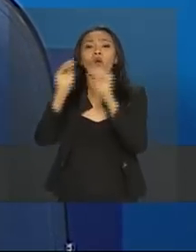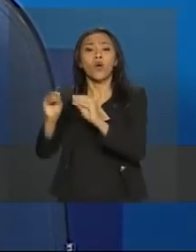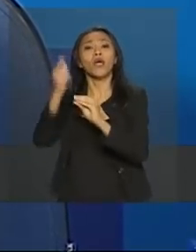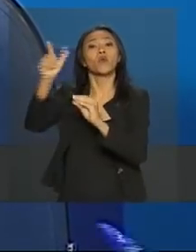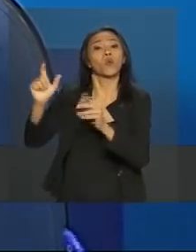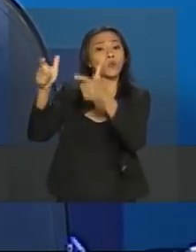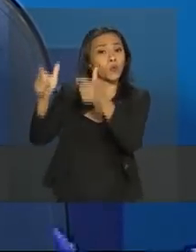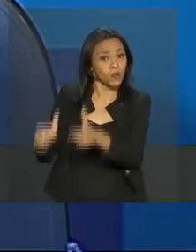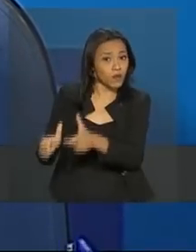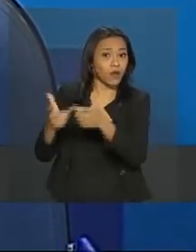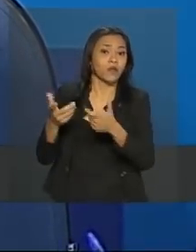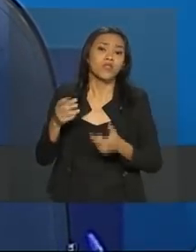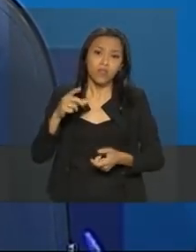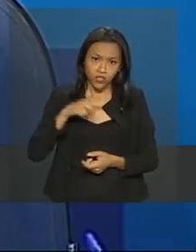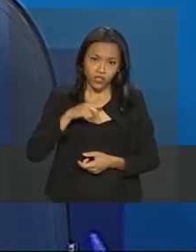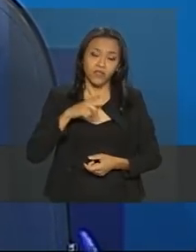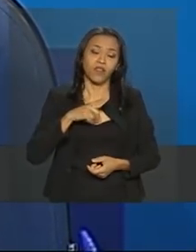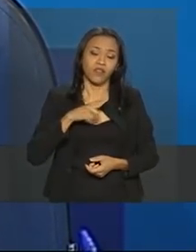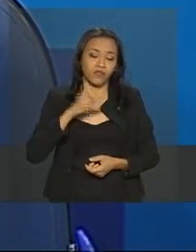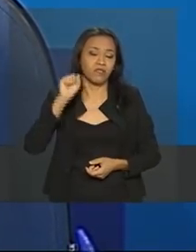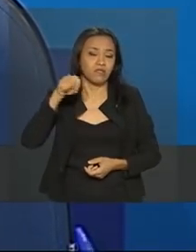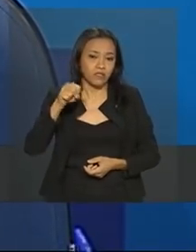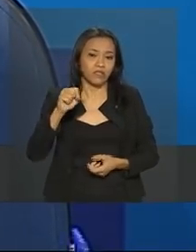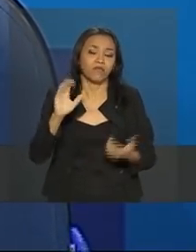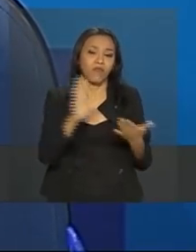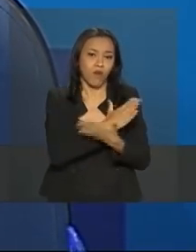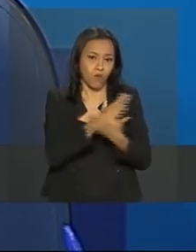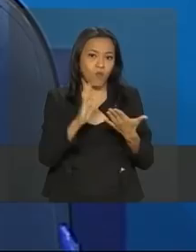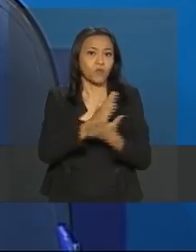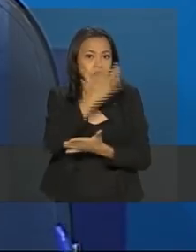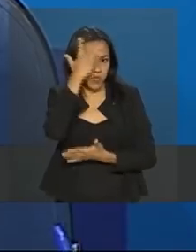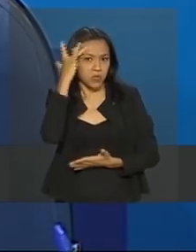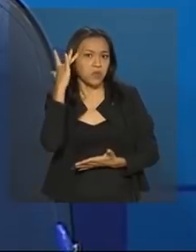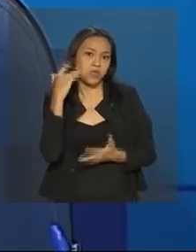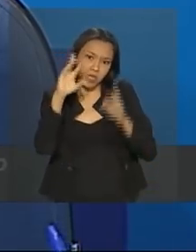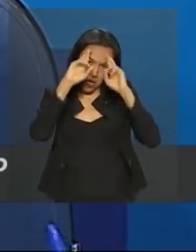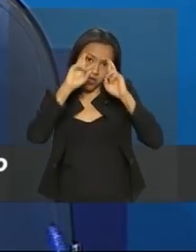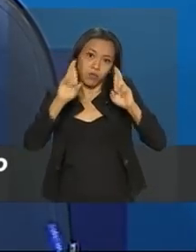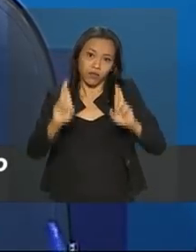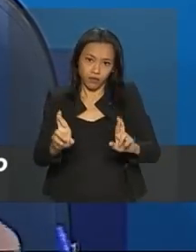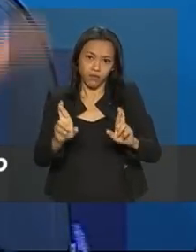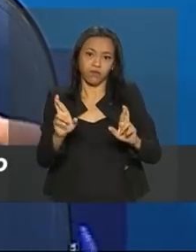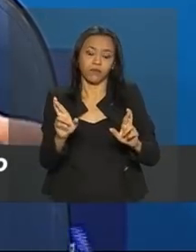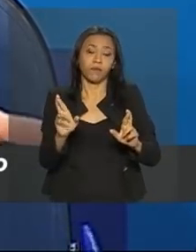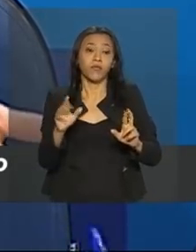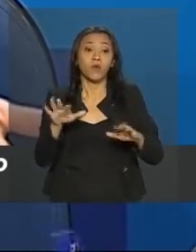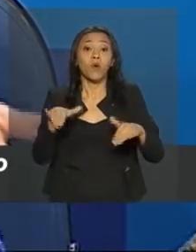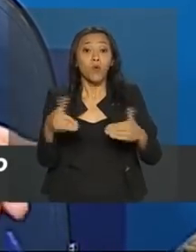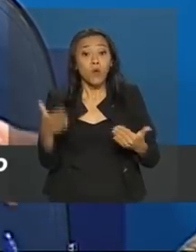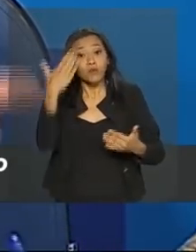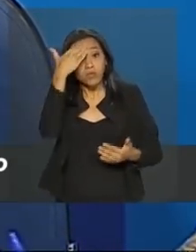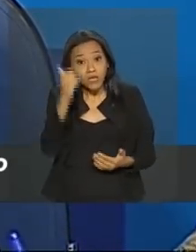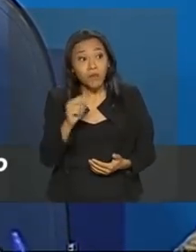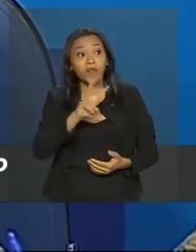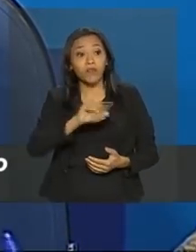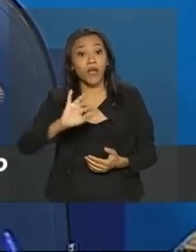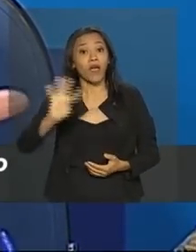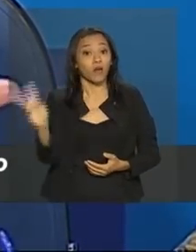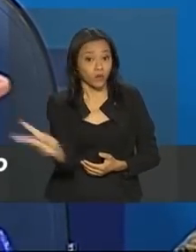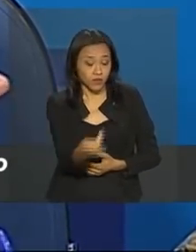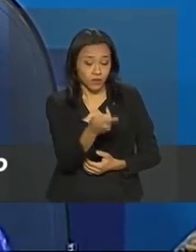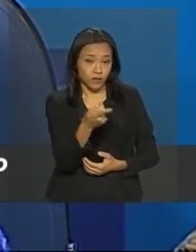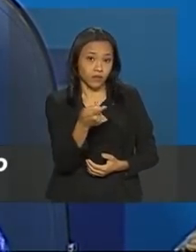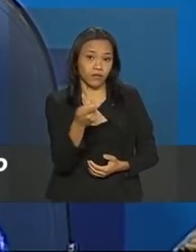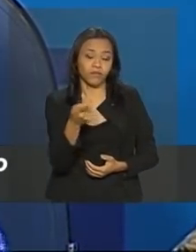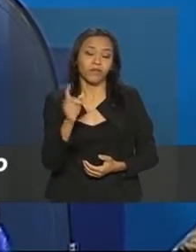e tivemos em algumas manifestações muito positivas nesse sentido então quando a gente sabe que vai acontecer é